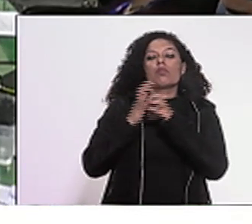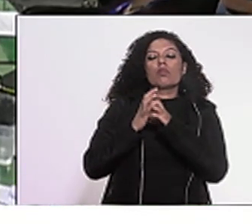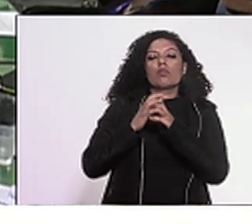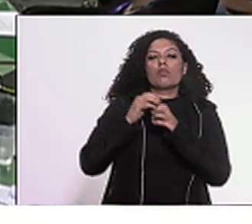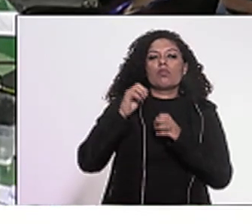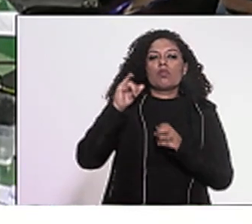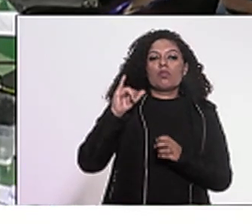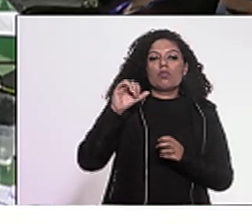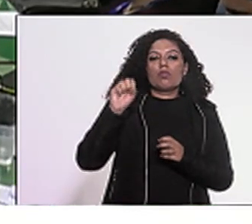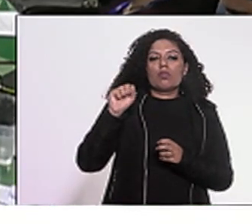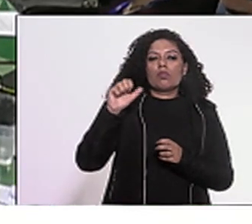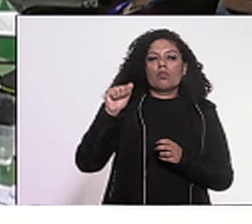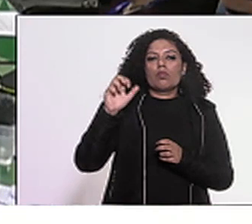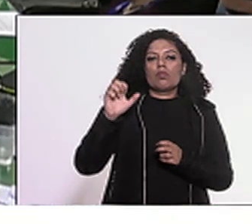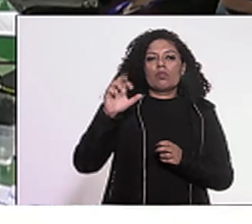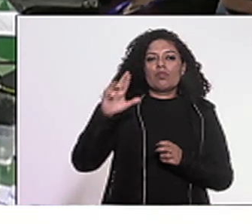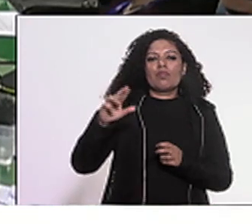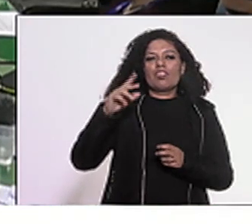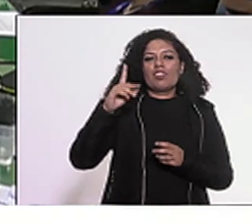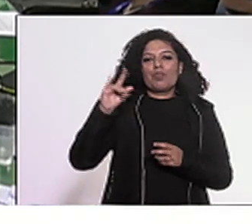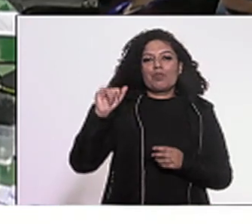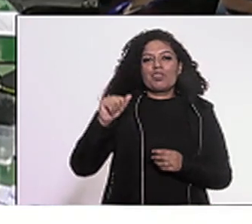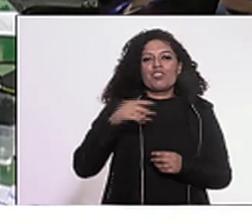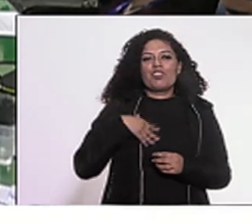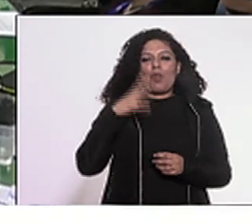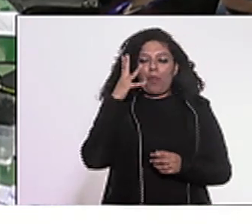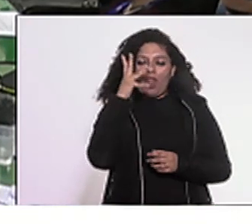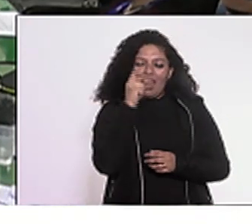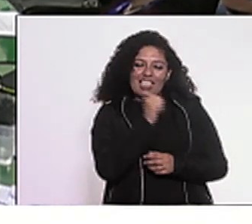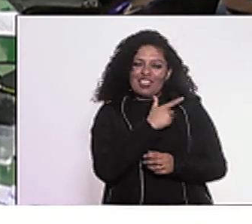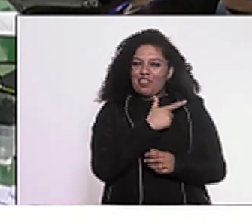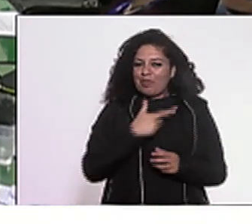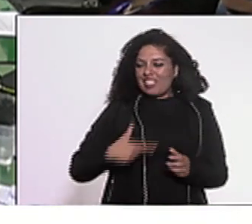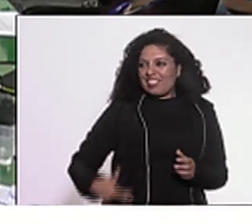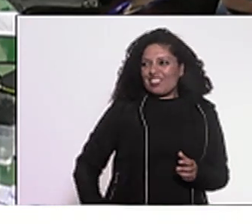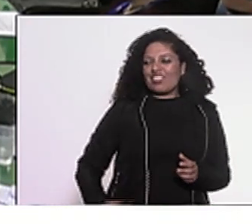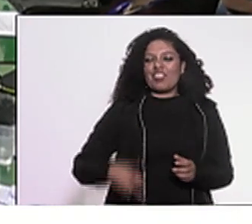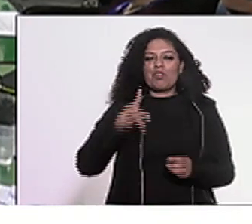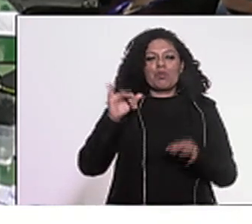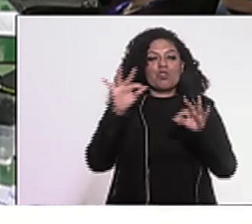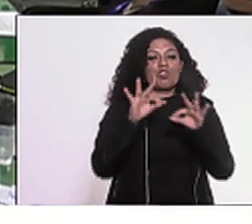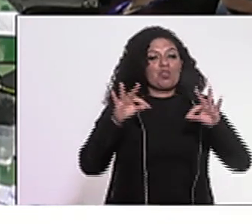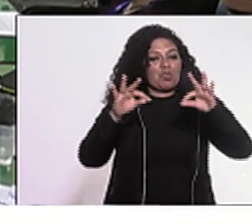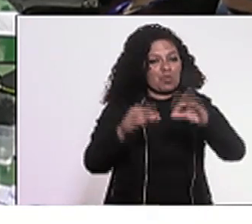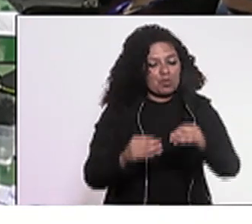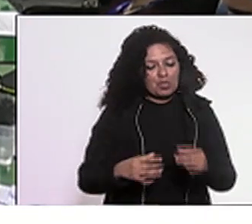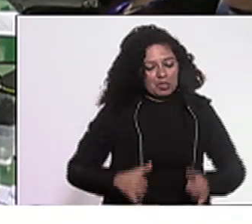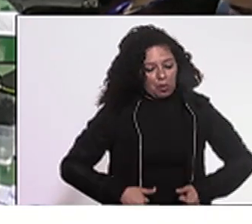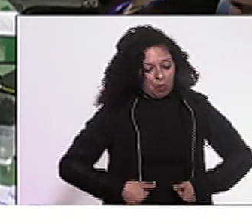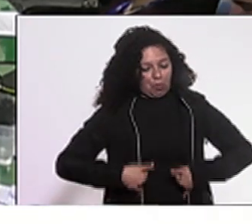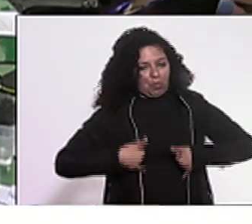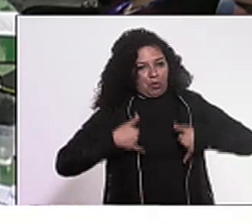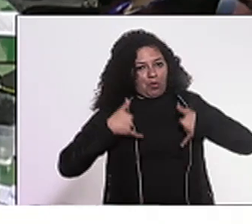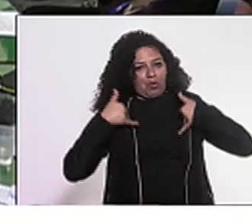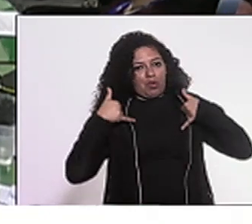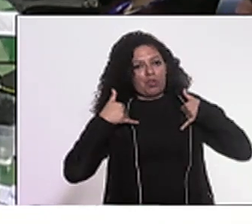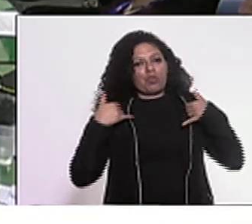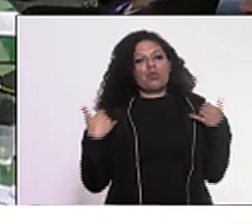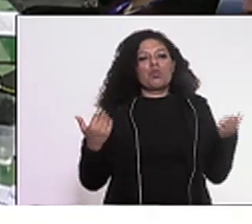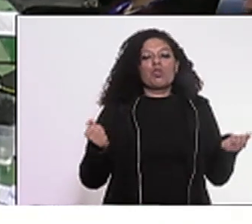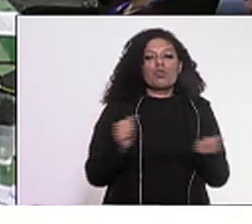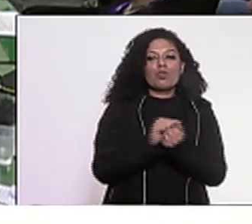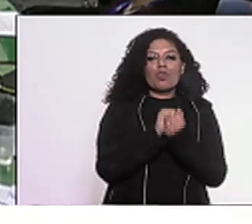Bom dia, meu querido presidente, bom dia a todos e a todas. É com muito orgulho que eu faço